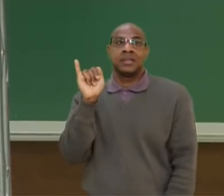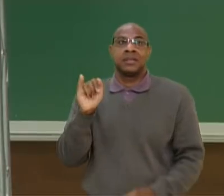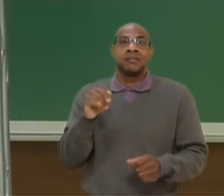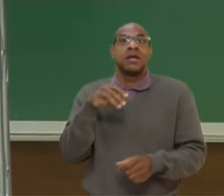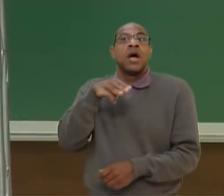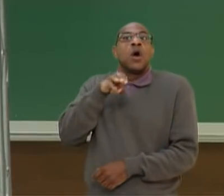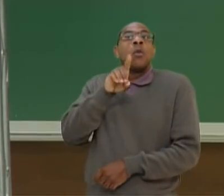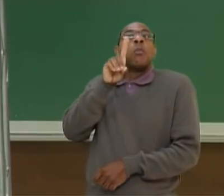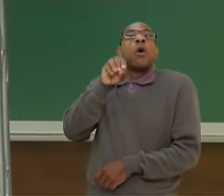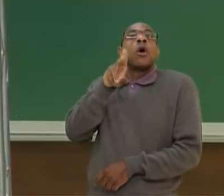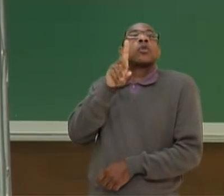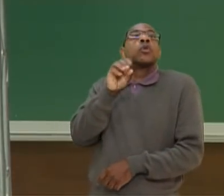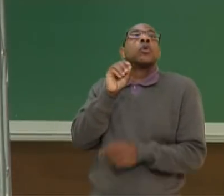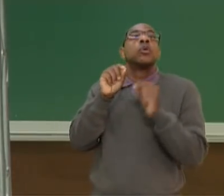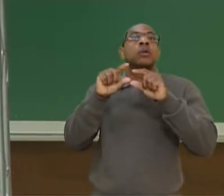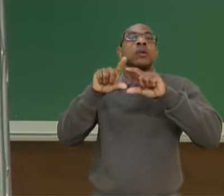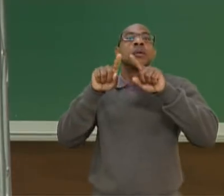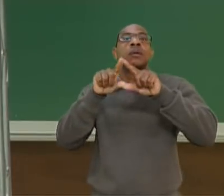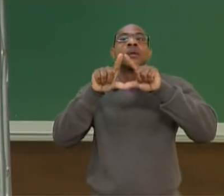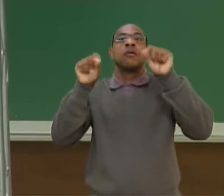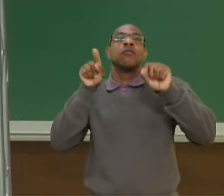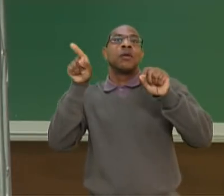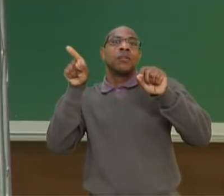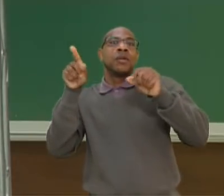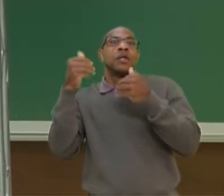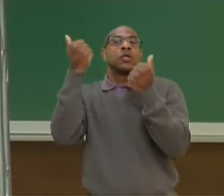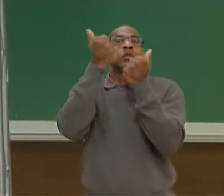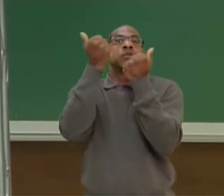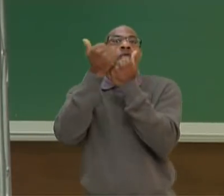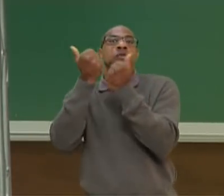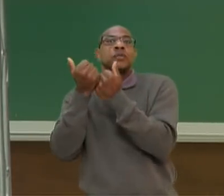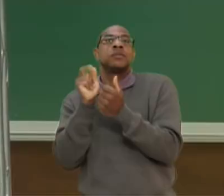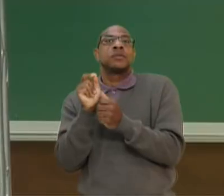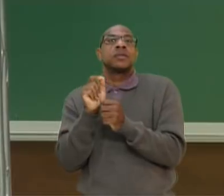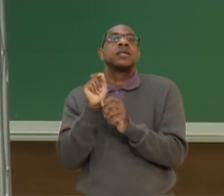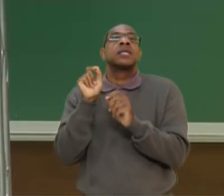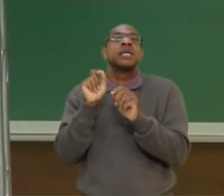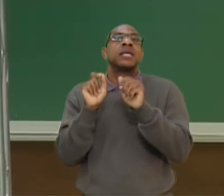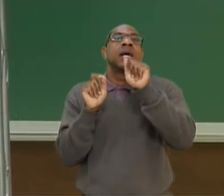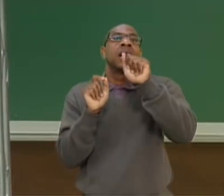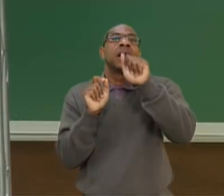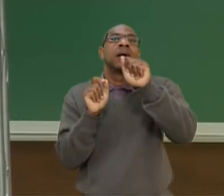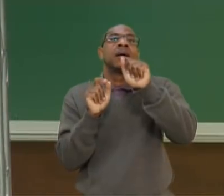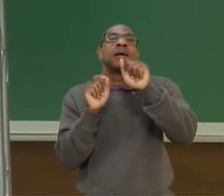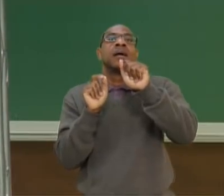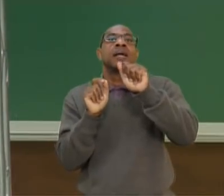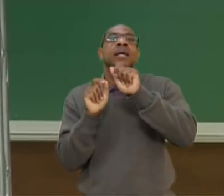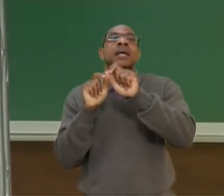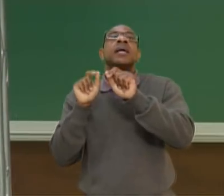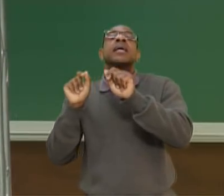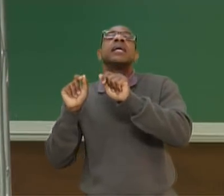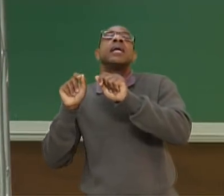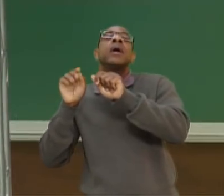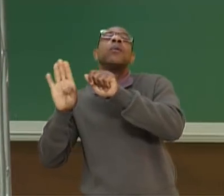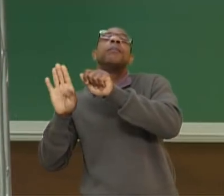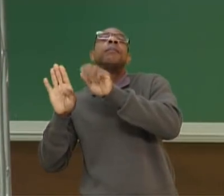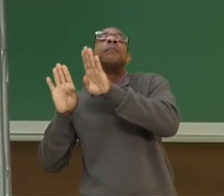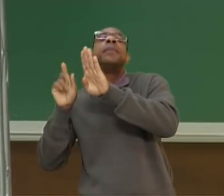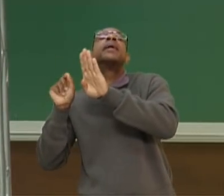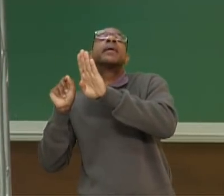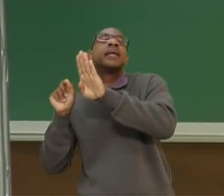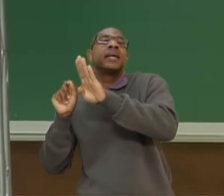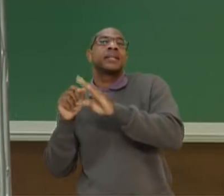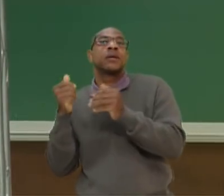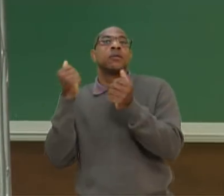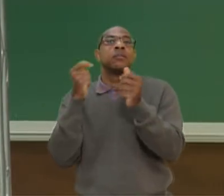módulo. O valor de A e B menos 2. Substituindo aqui, a gente ficou com raiz de 8.